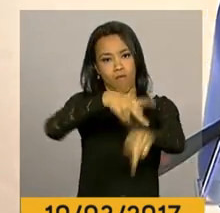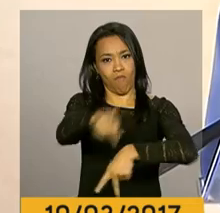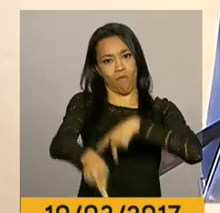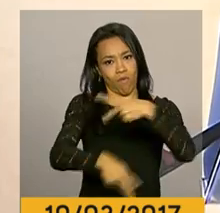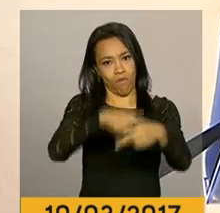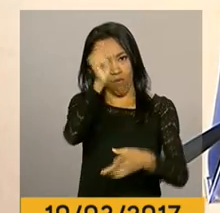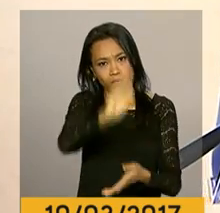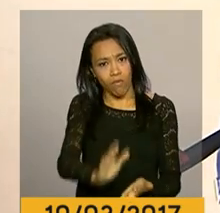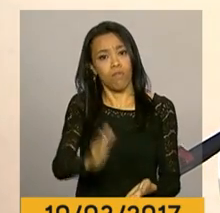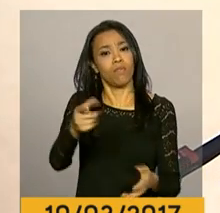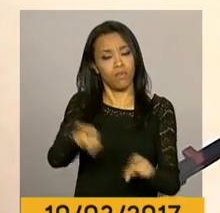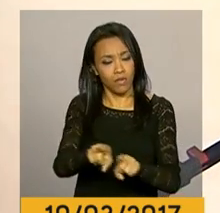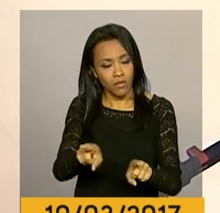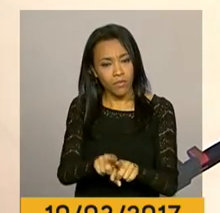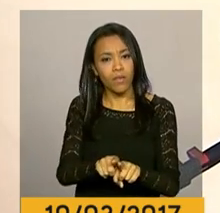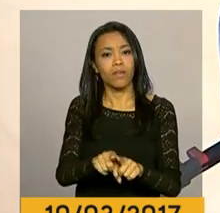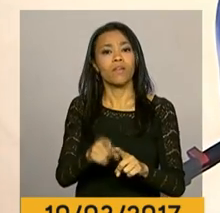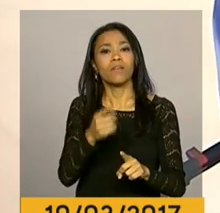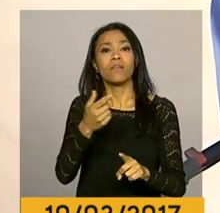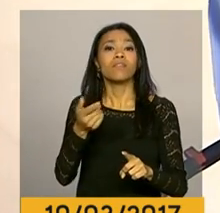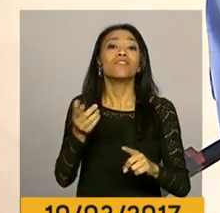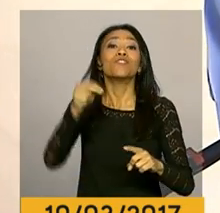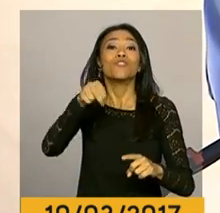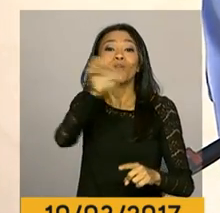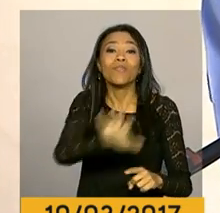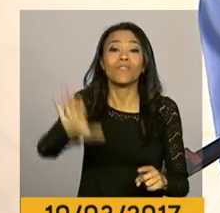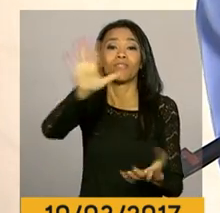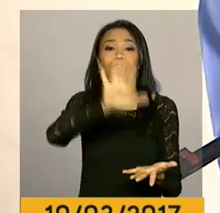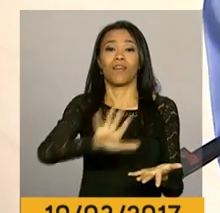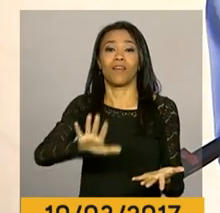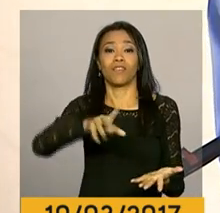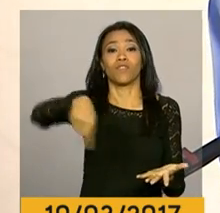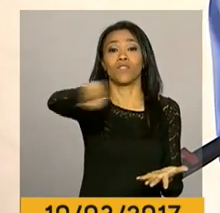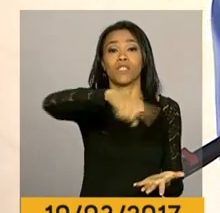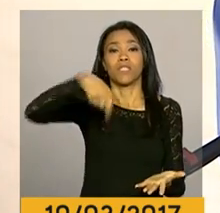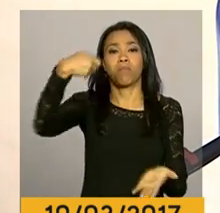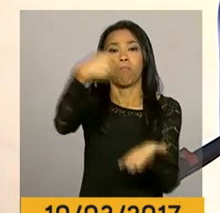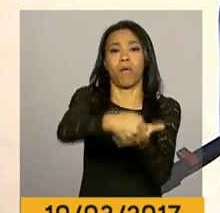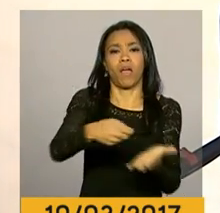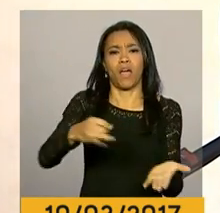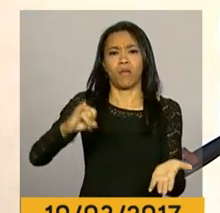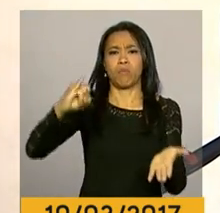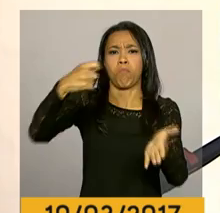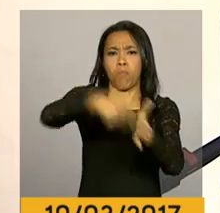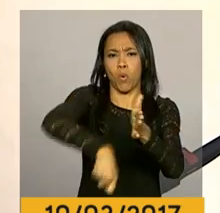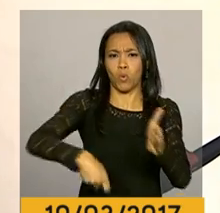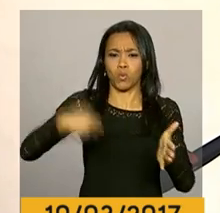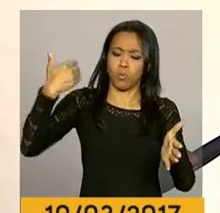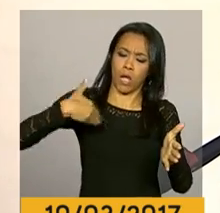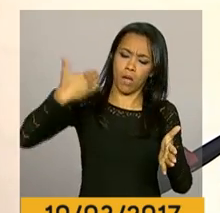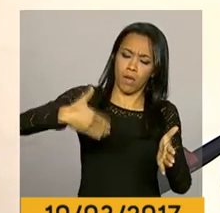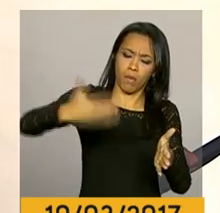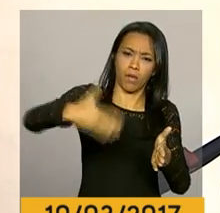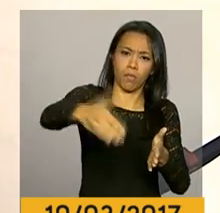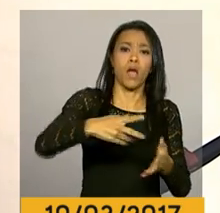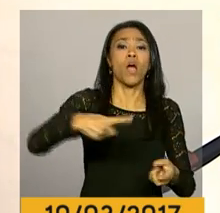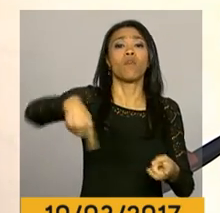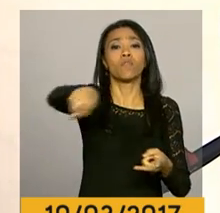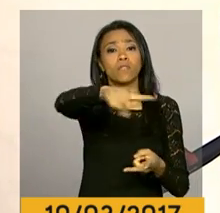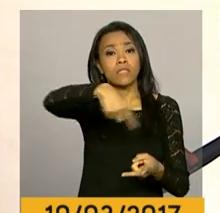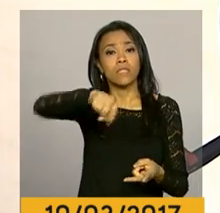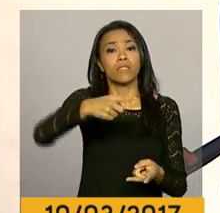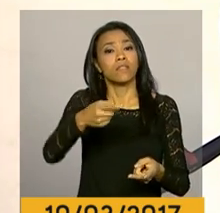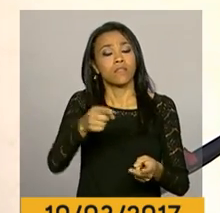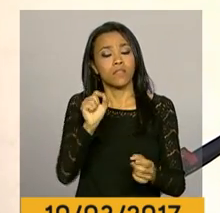nordestino. Porque vocês é que pagaram impostos ao longo do tempo, vocês é que